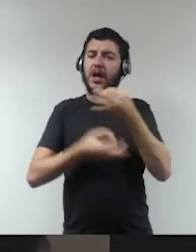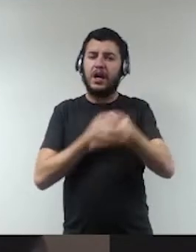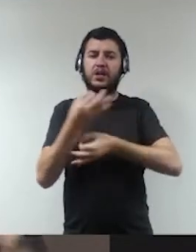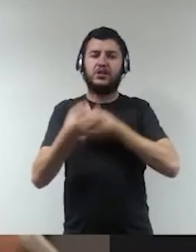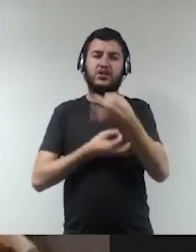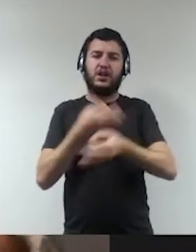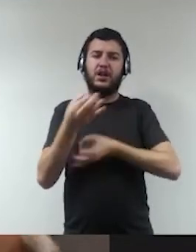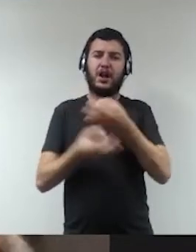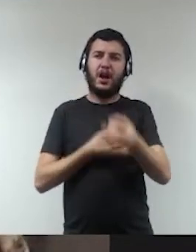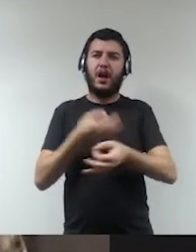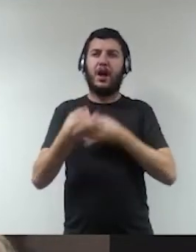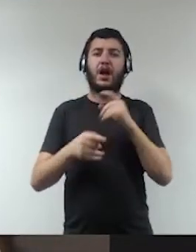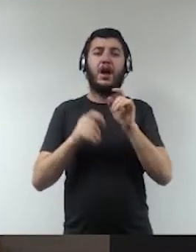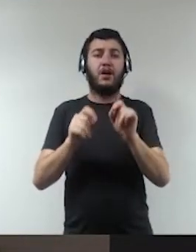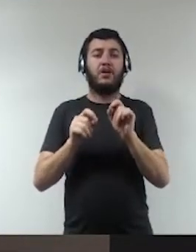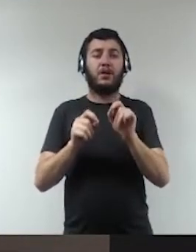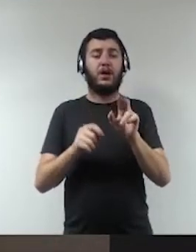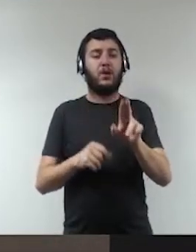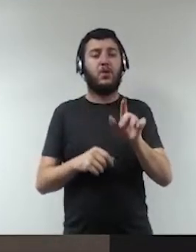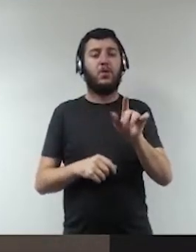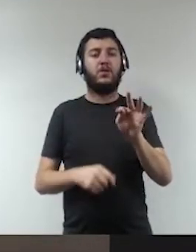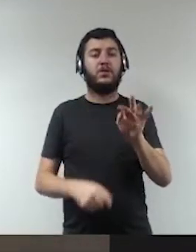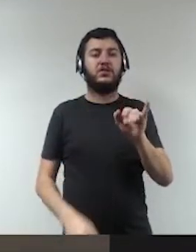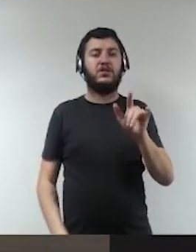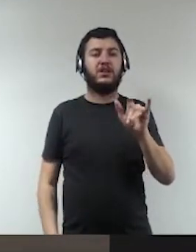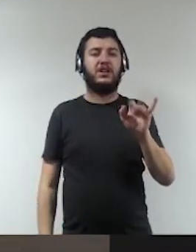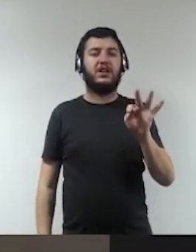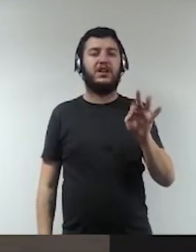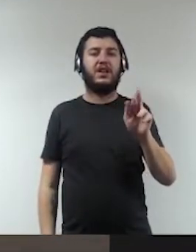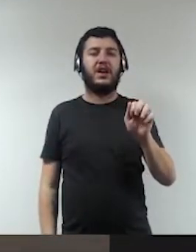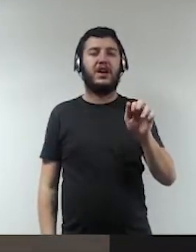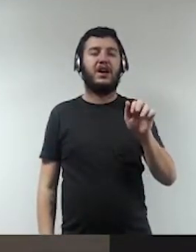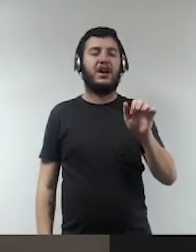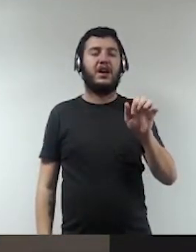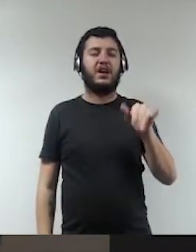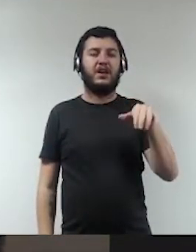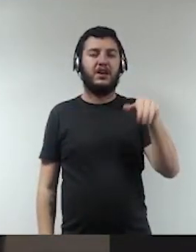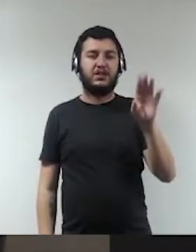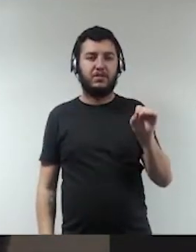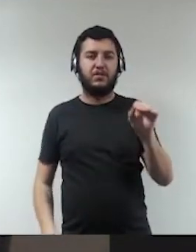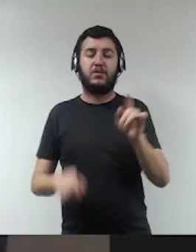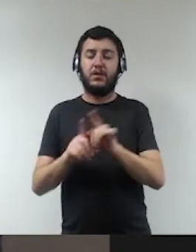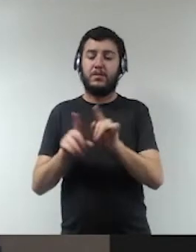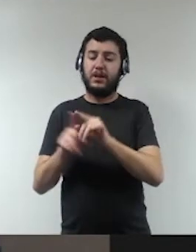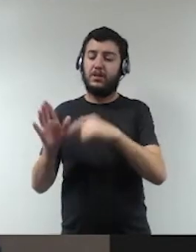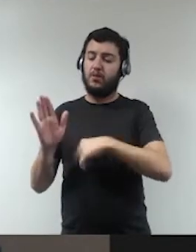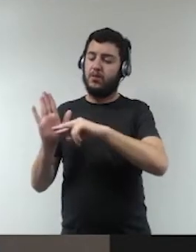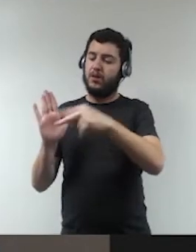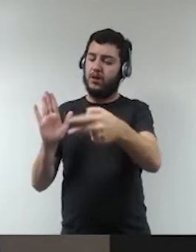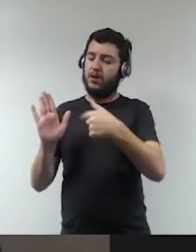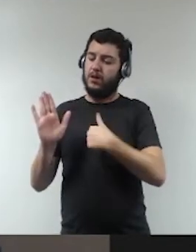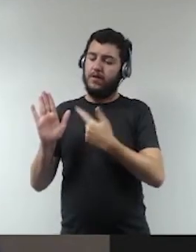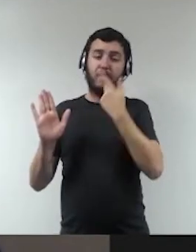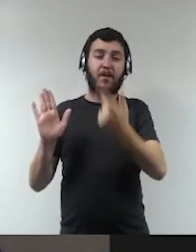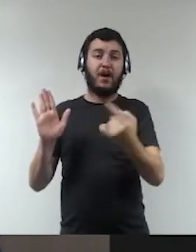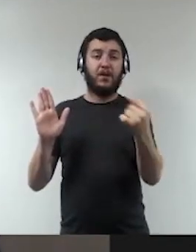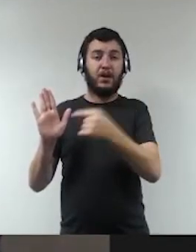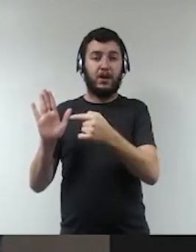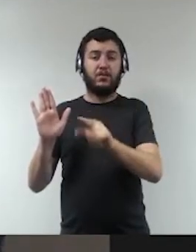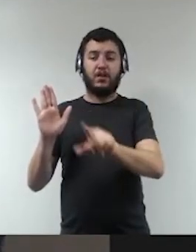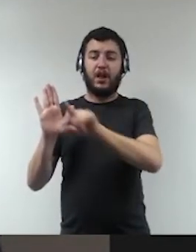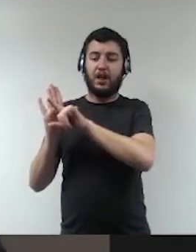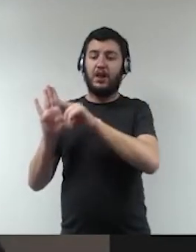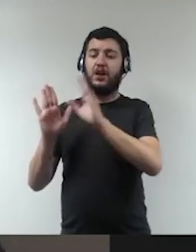não distinguir muito bem entre esse consequencialismo que eu chamo dentro dos limites da lei, ou seja, aquele